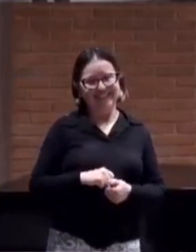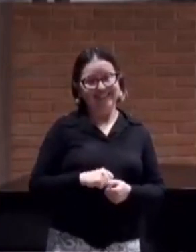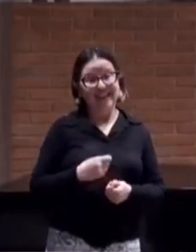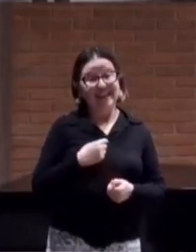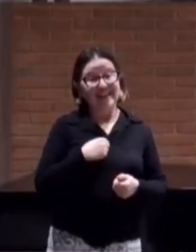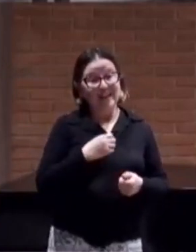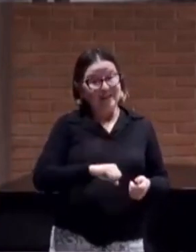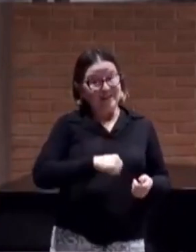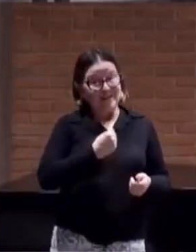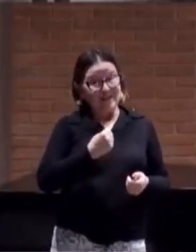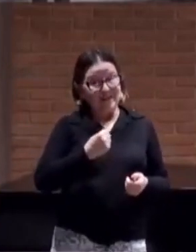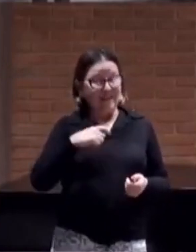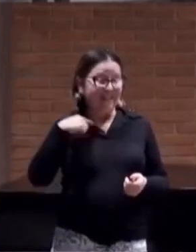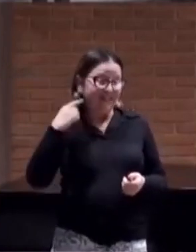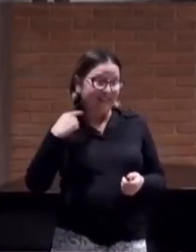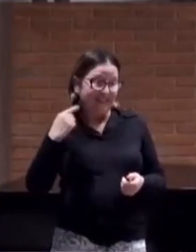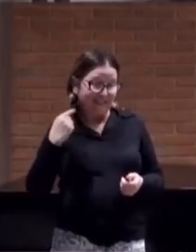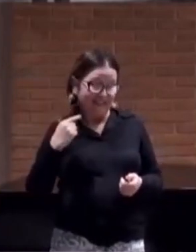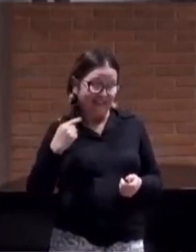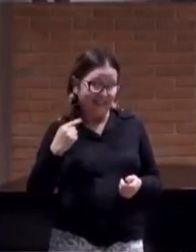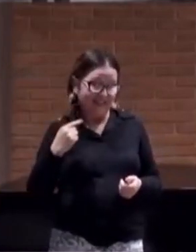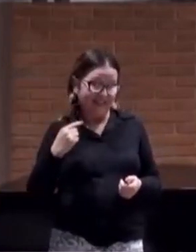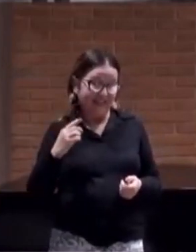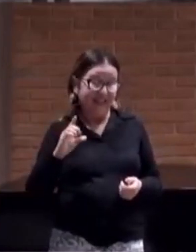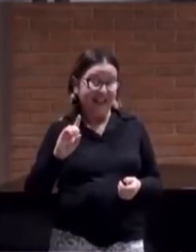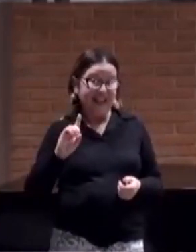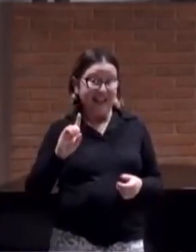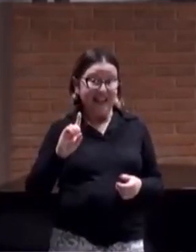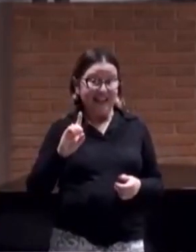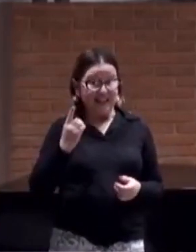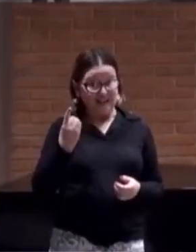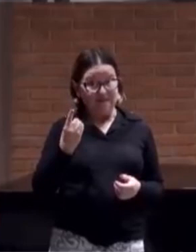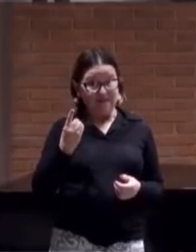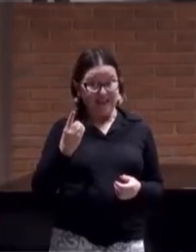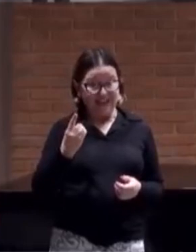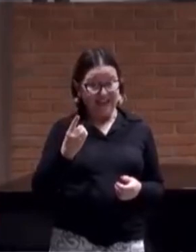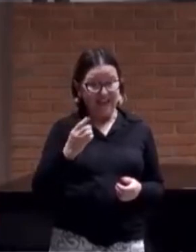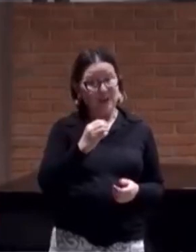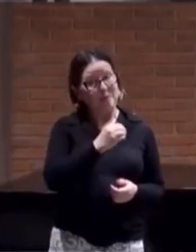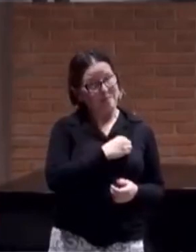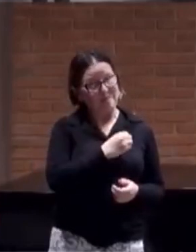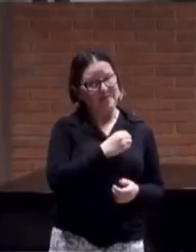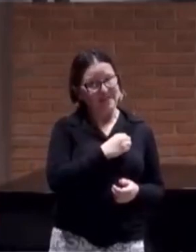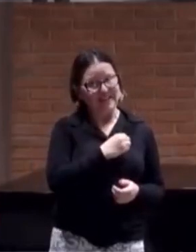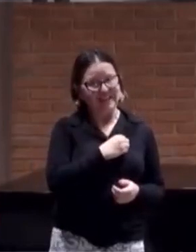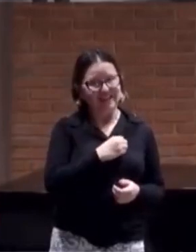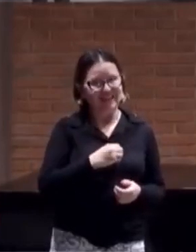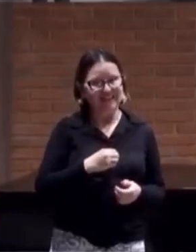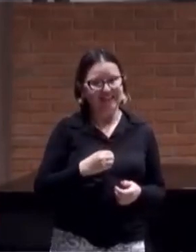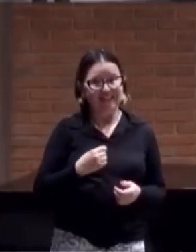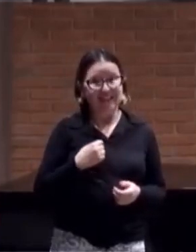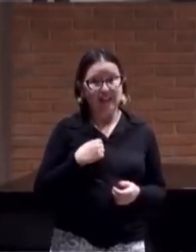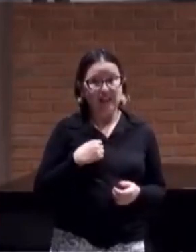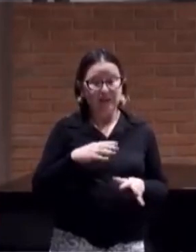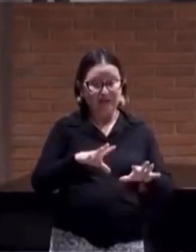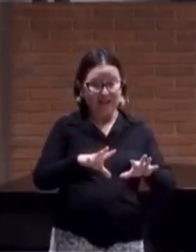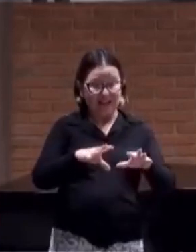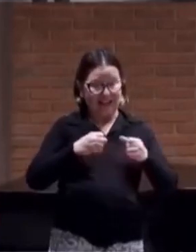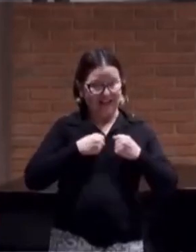Eu sou o advogado que vou advogar a causa do pecador. Eu vou